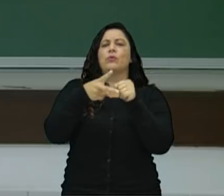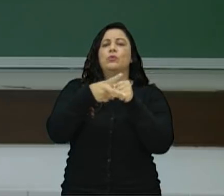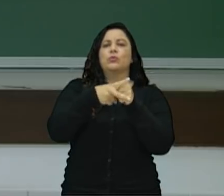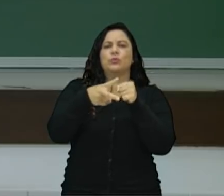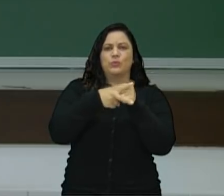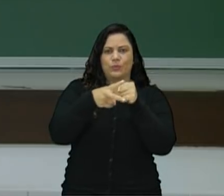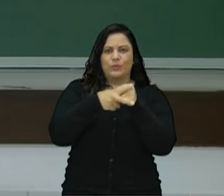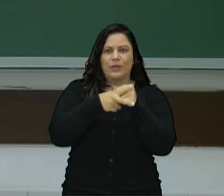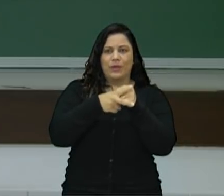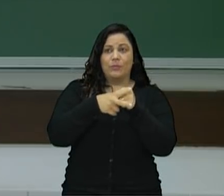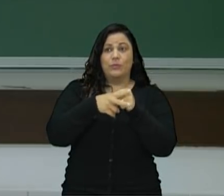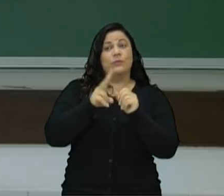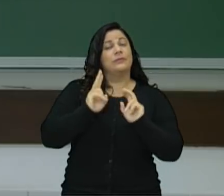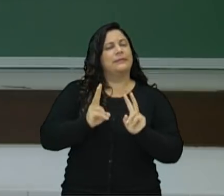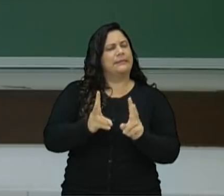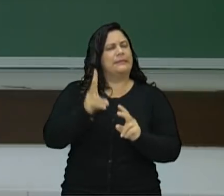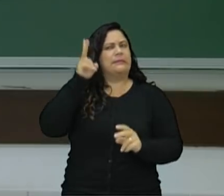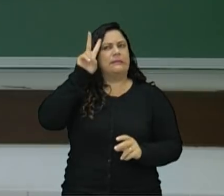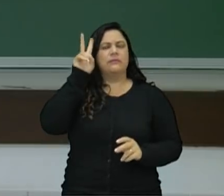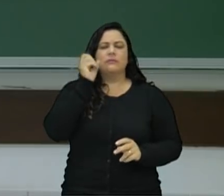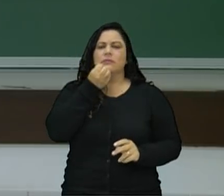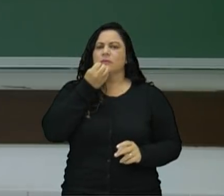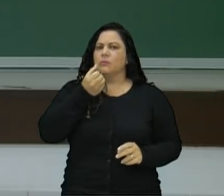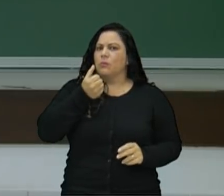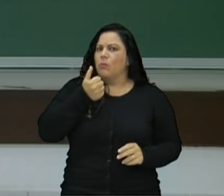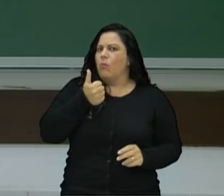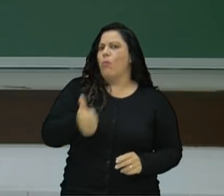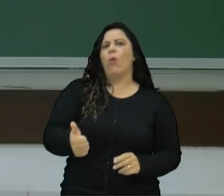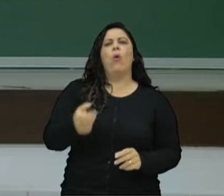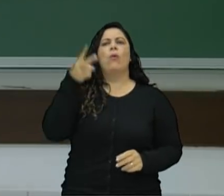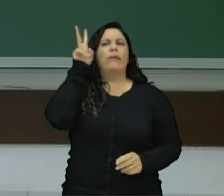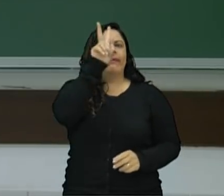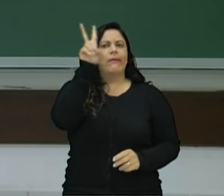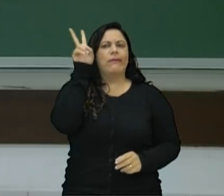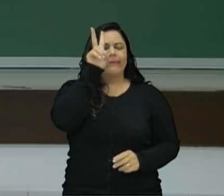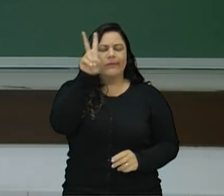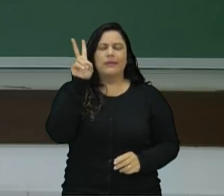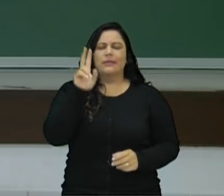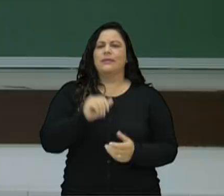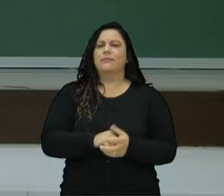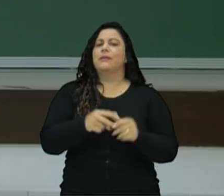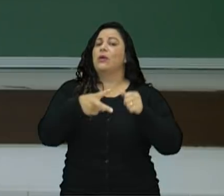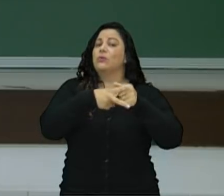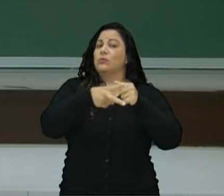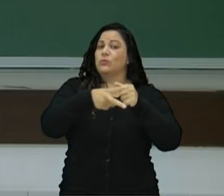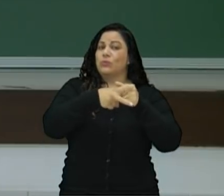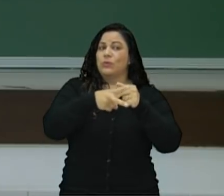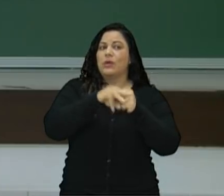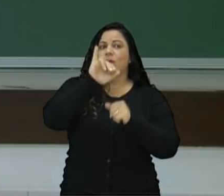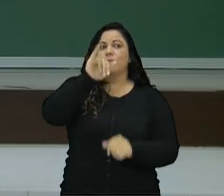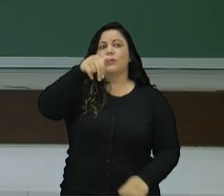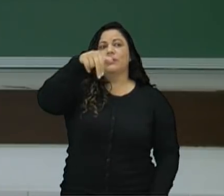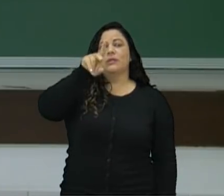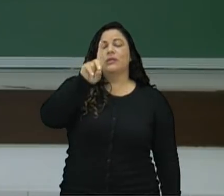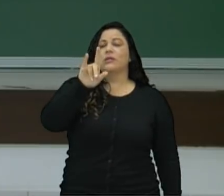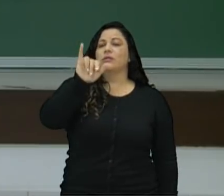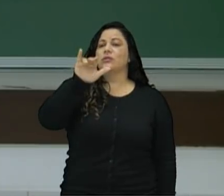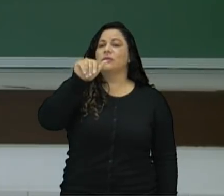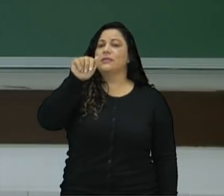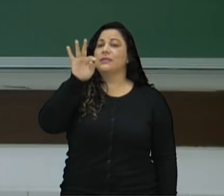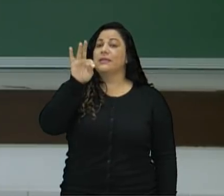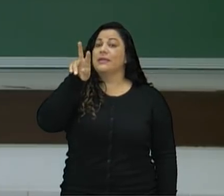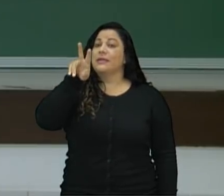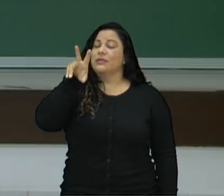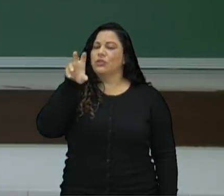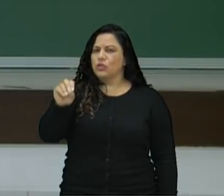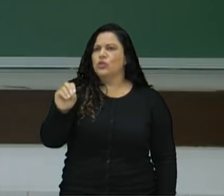É sempre bom a gente estar retomando essa questão dos tempos verbais do modo indicativo, né? Para não somente familiarizar, mas de